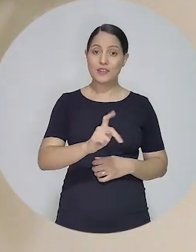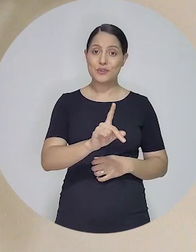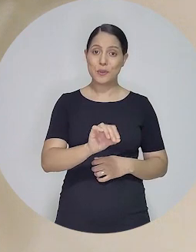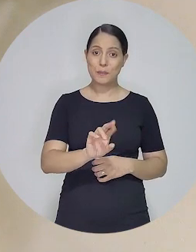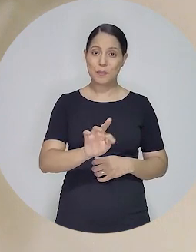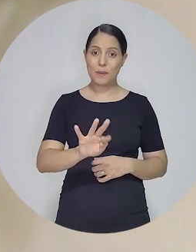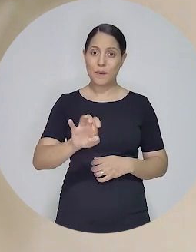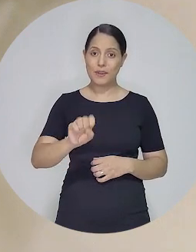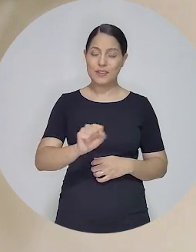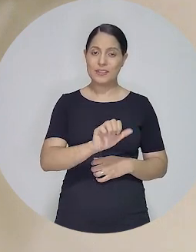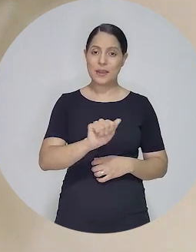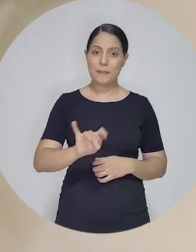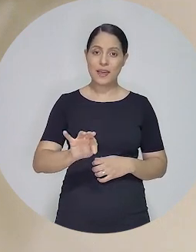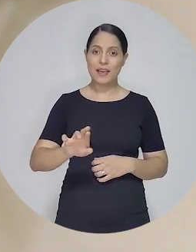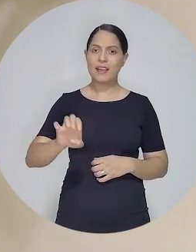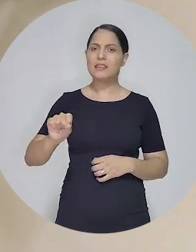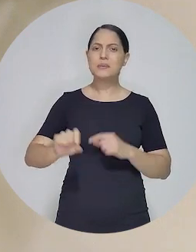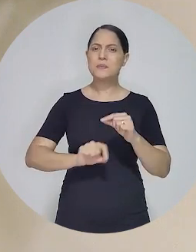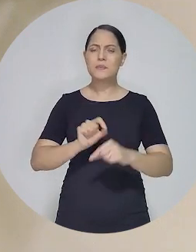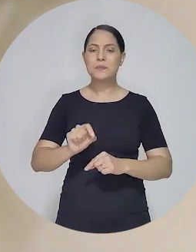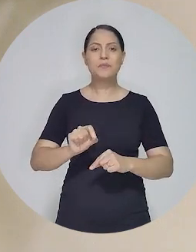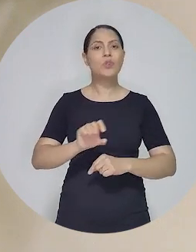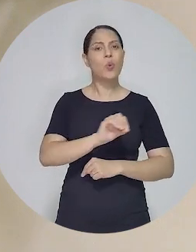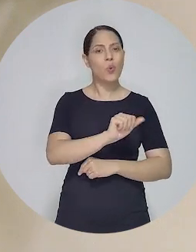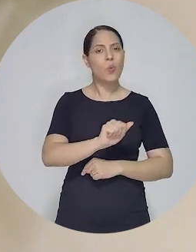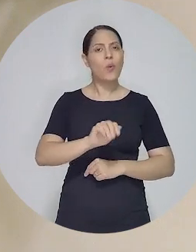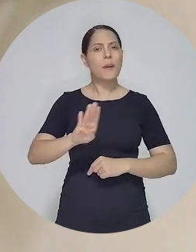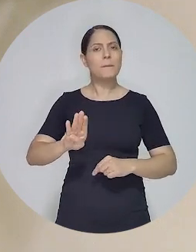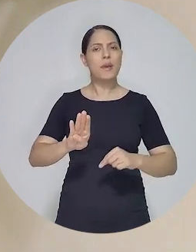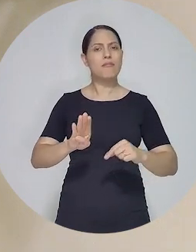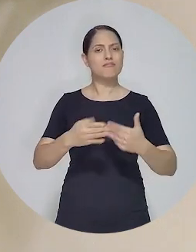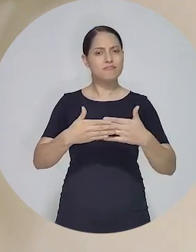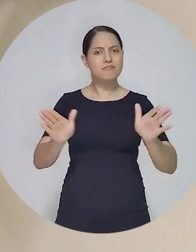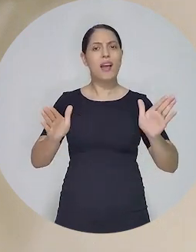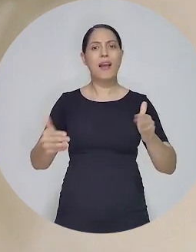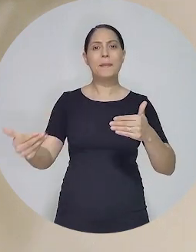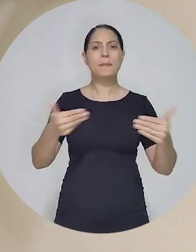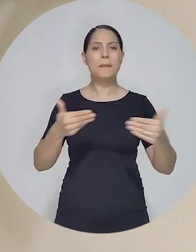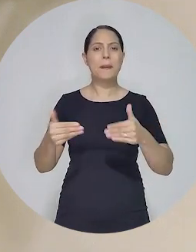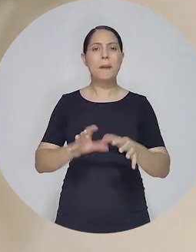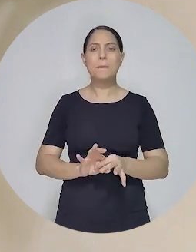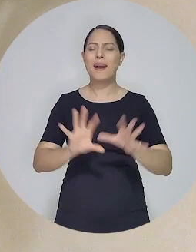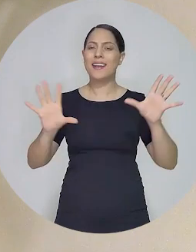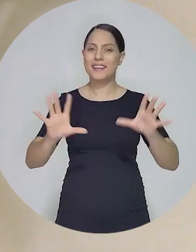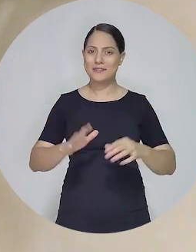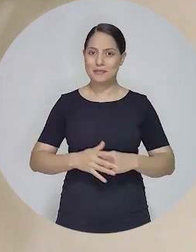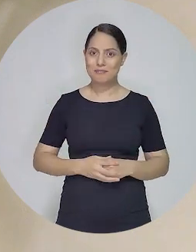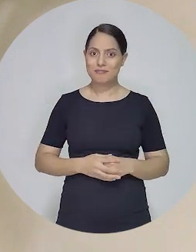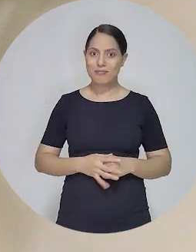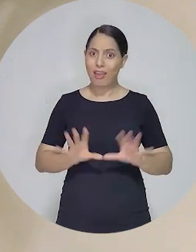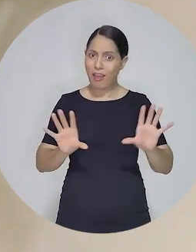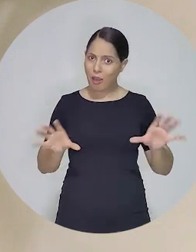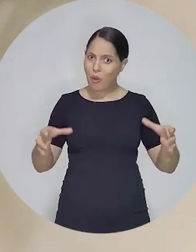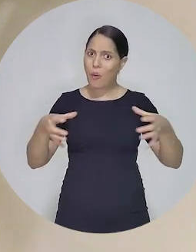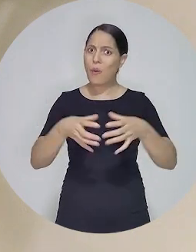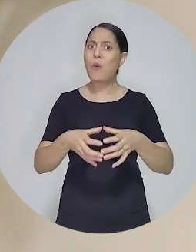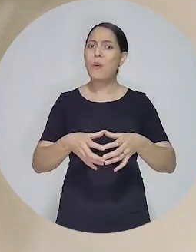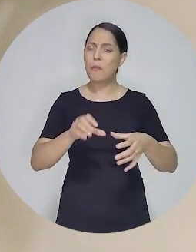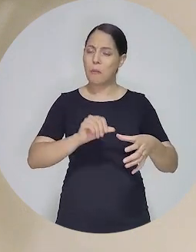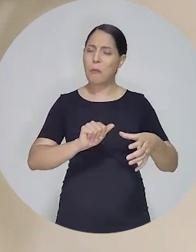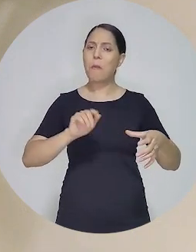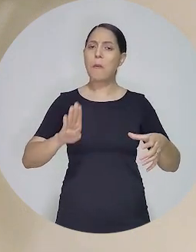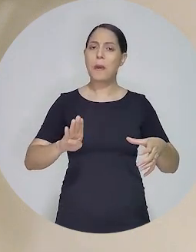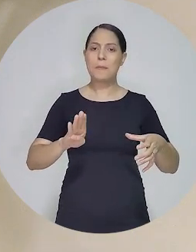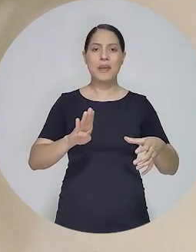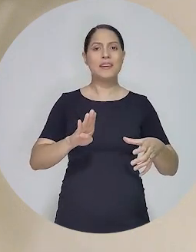Portas Abertas, né, desse triênio que se inicia, remonta o nome da chapa, né, OAB de